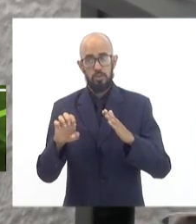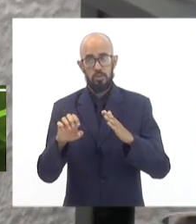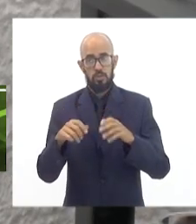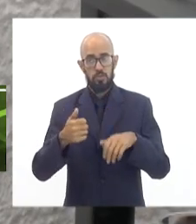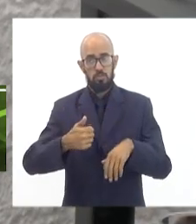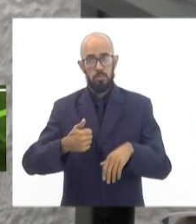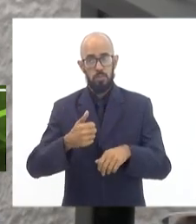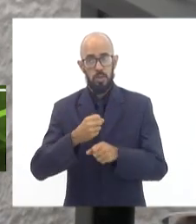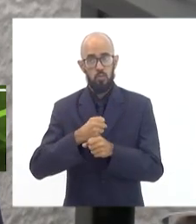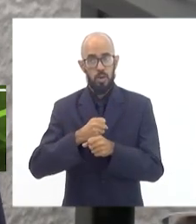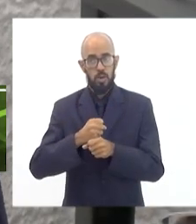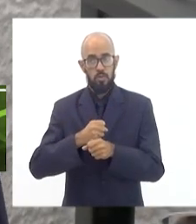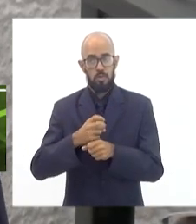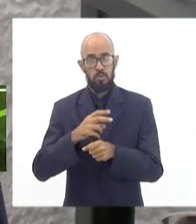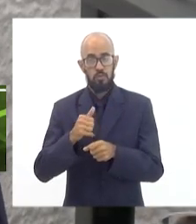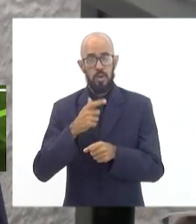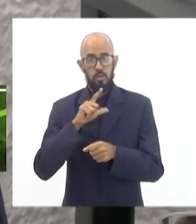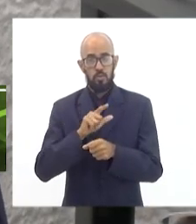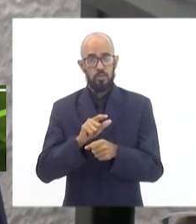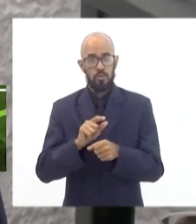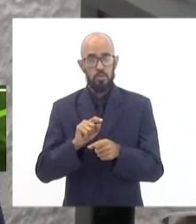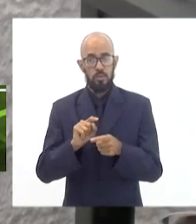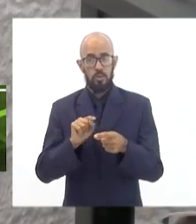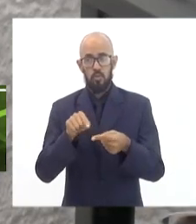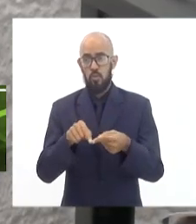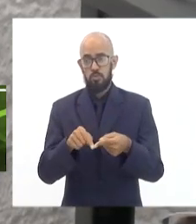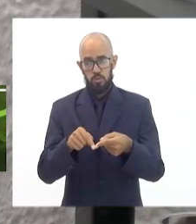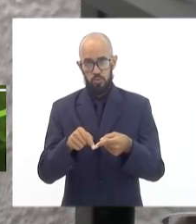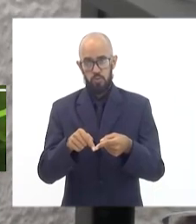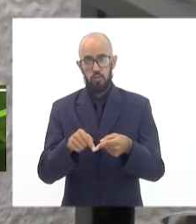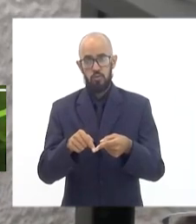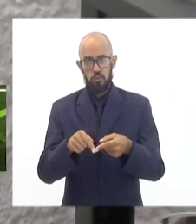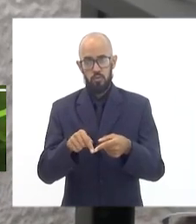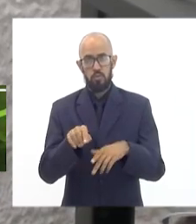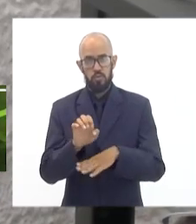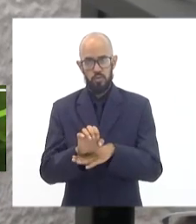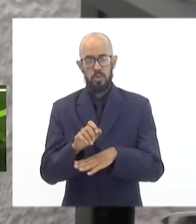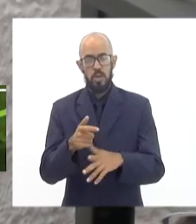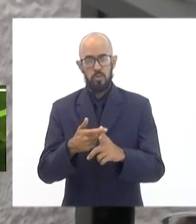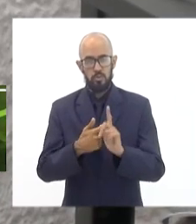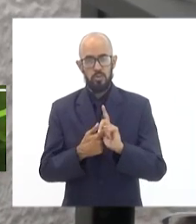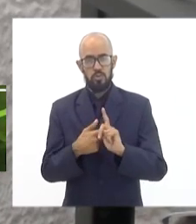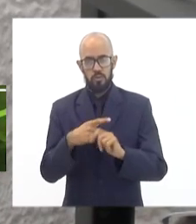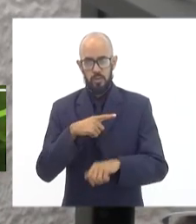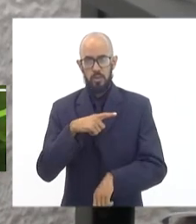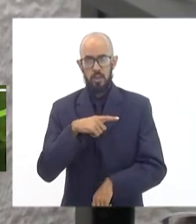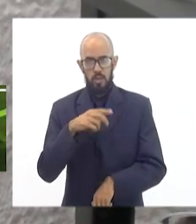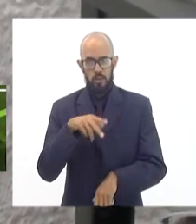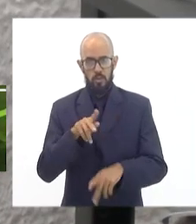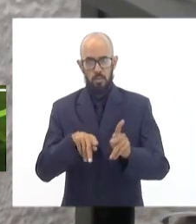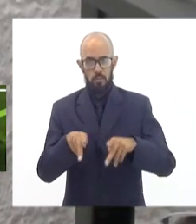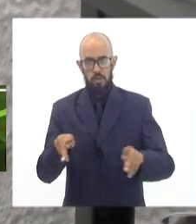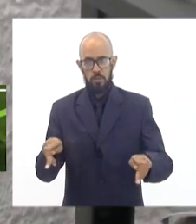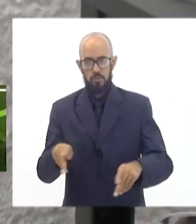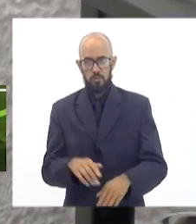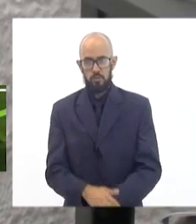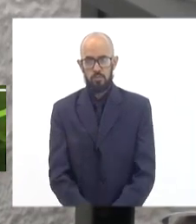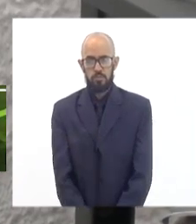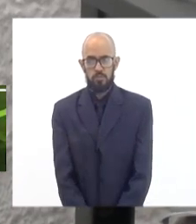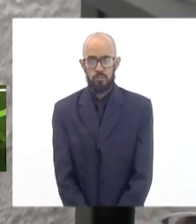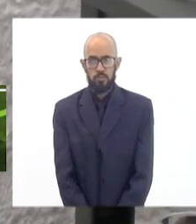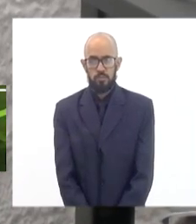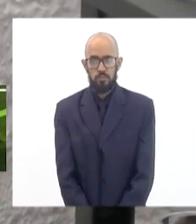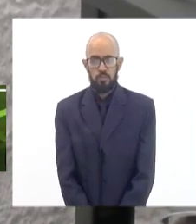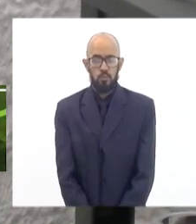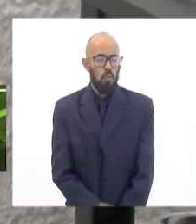cumprir os compromissos que ao longo dos anos o estado deve as pessoas 46 macuxi é Não hoje